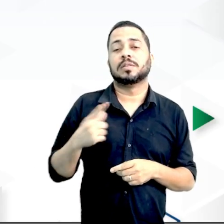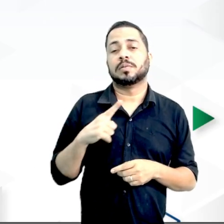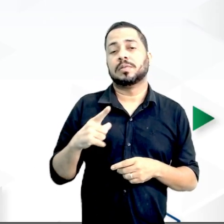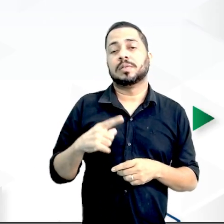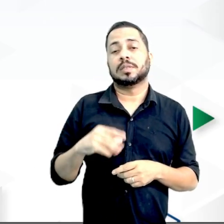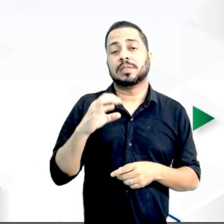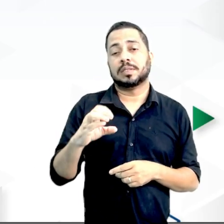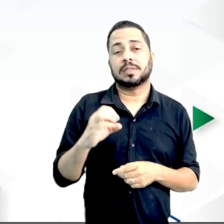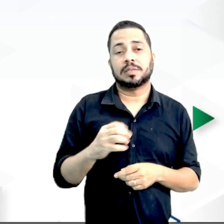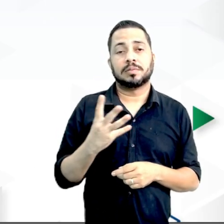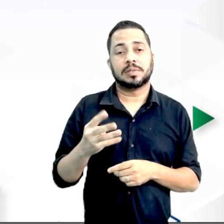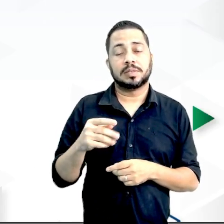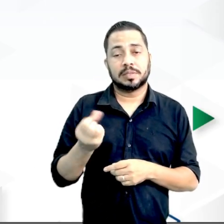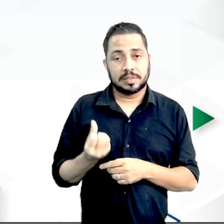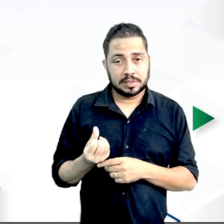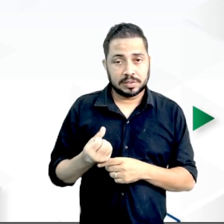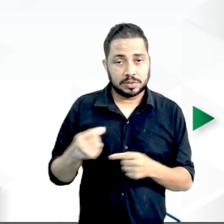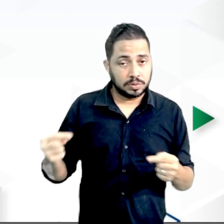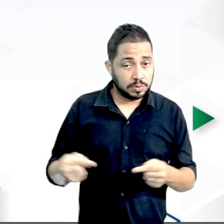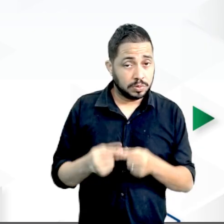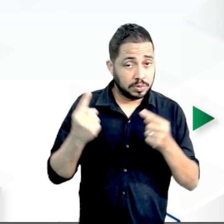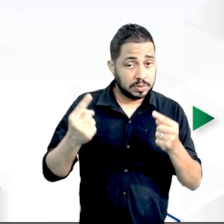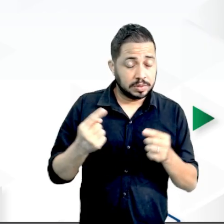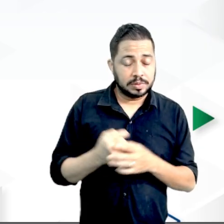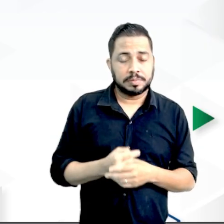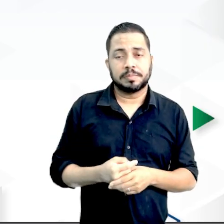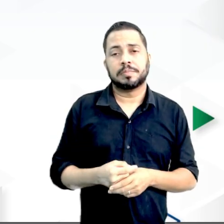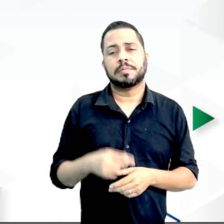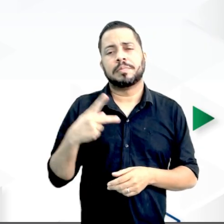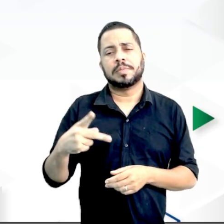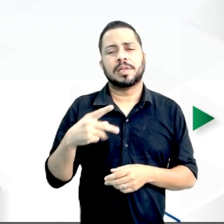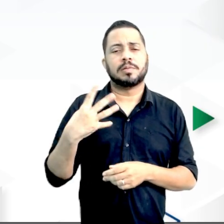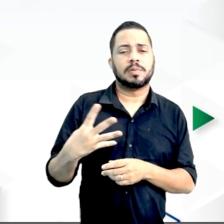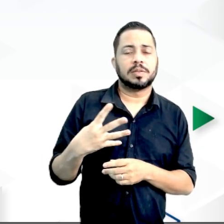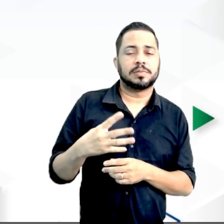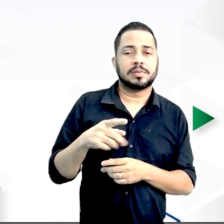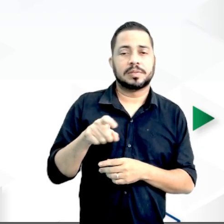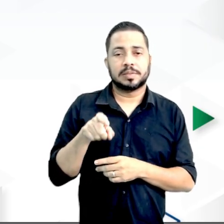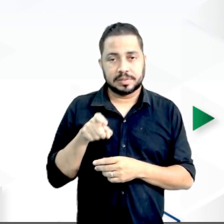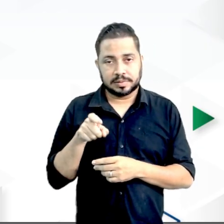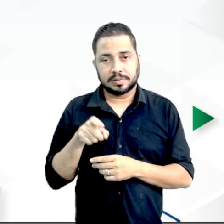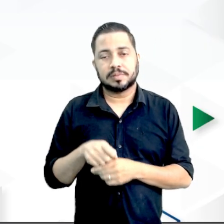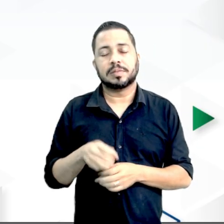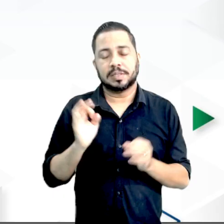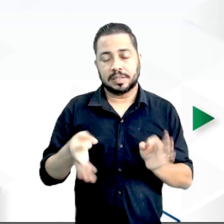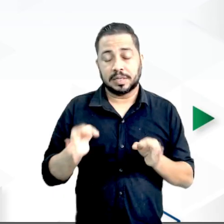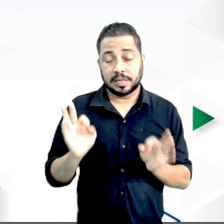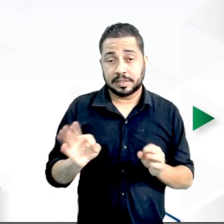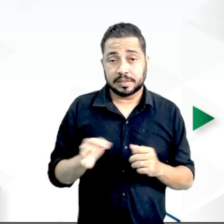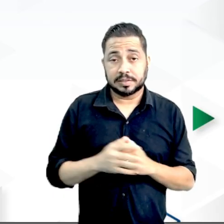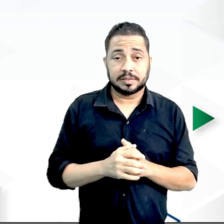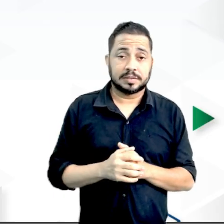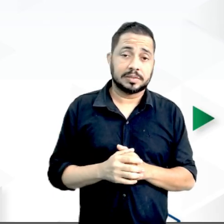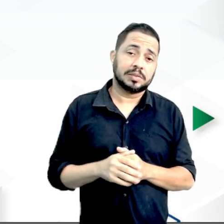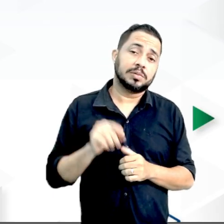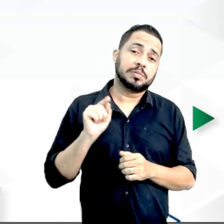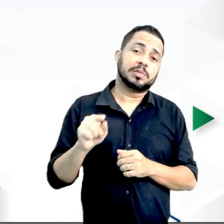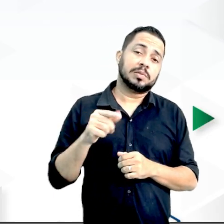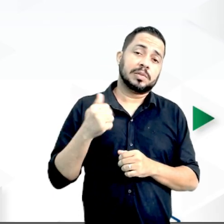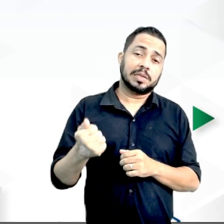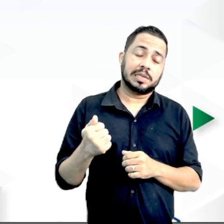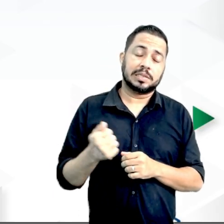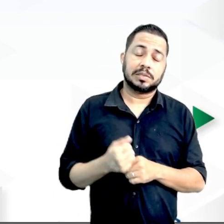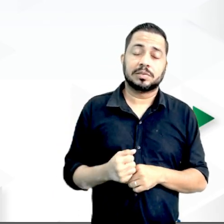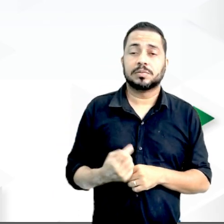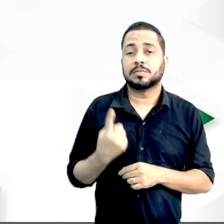ser 4 e 6. Concordam? Vamos ver aí. P, 4 e 5. Certinho a resposta. Ó. O ponto A, 1